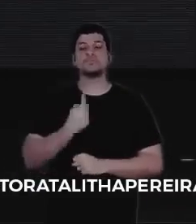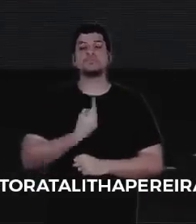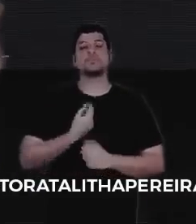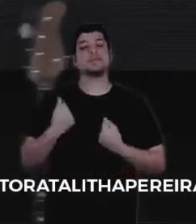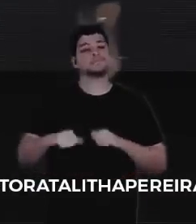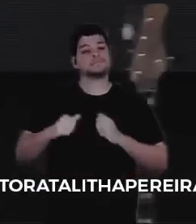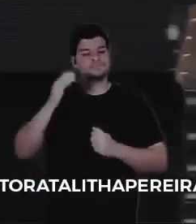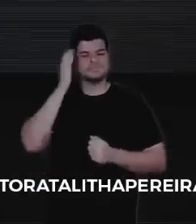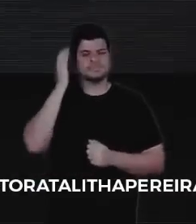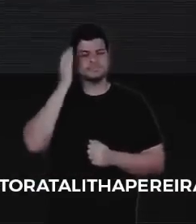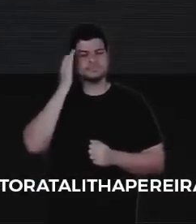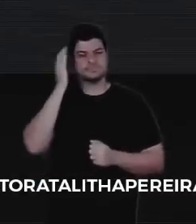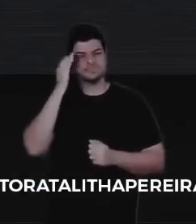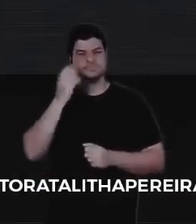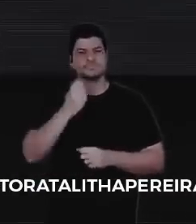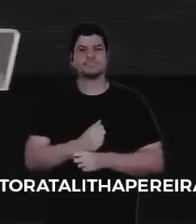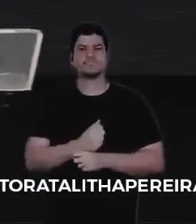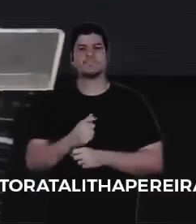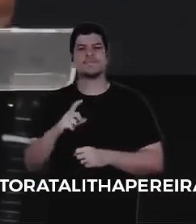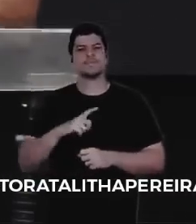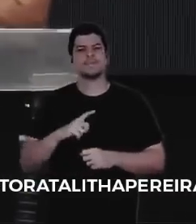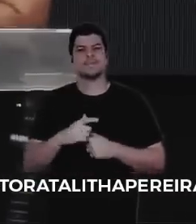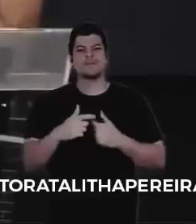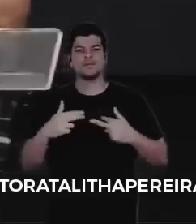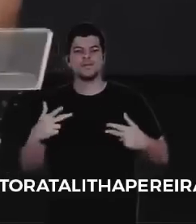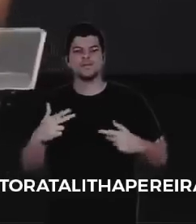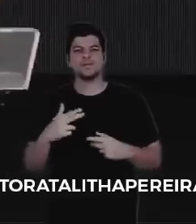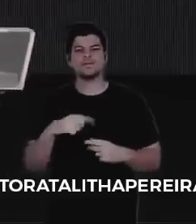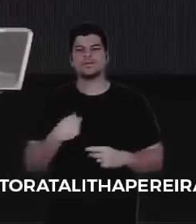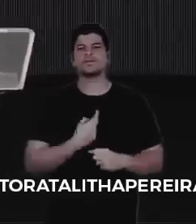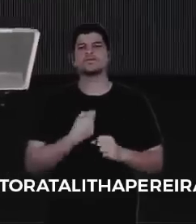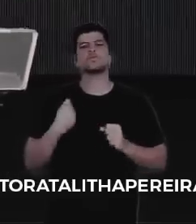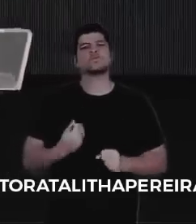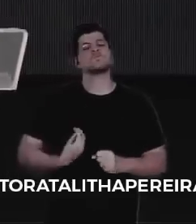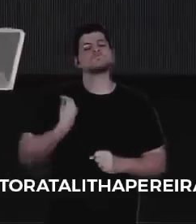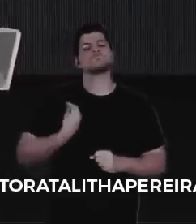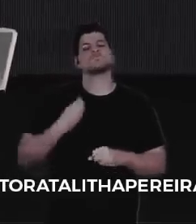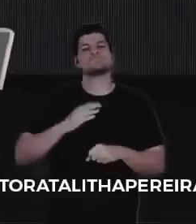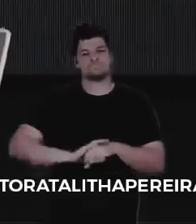coisas que podem melhorar a nossa vida.